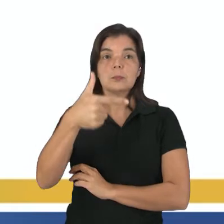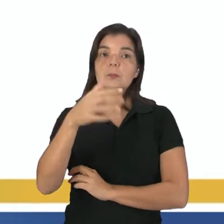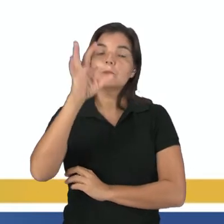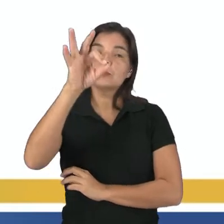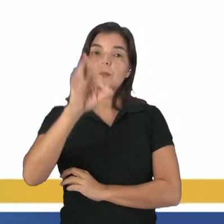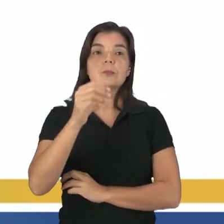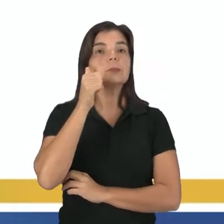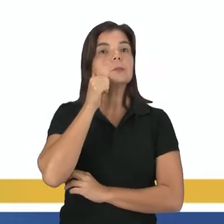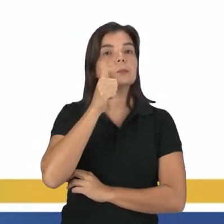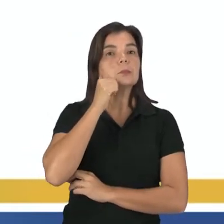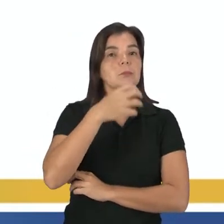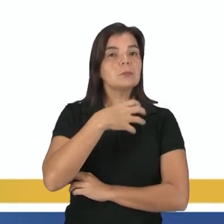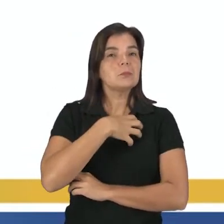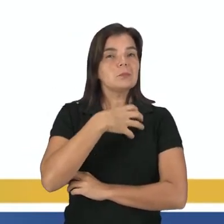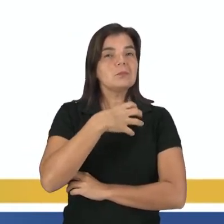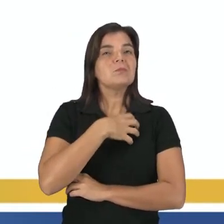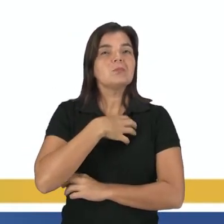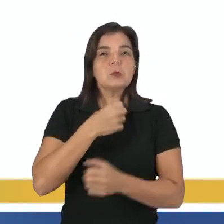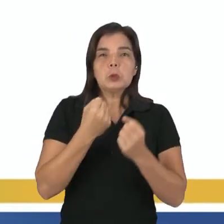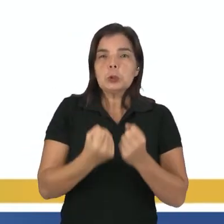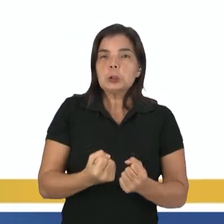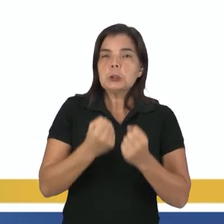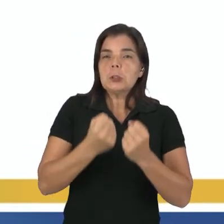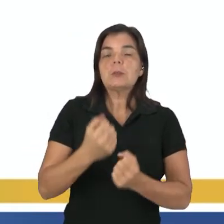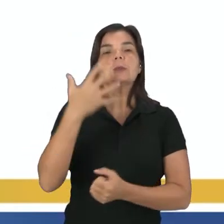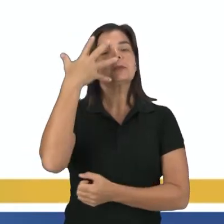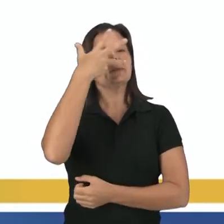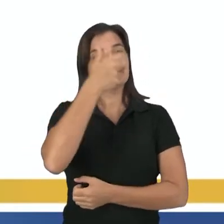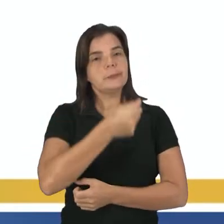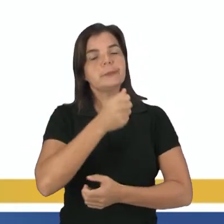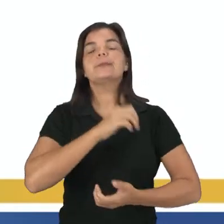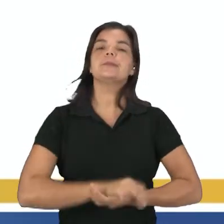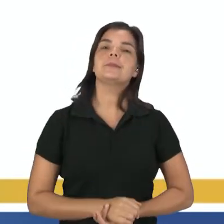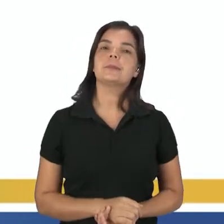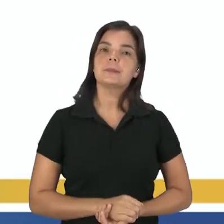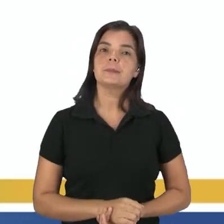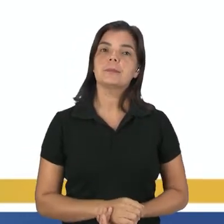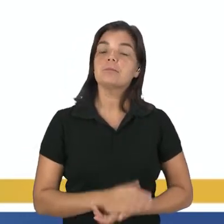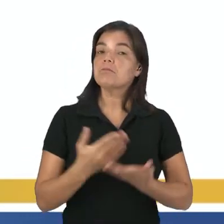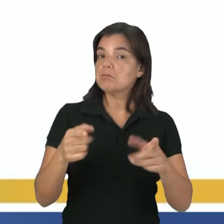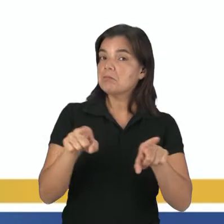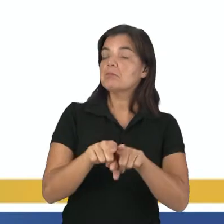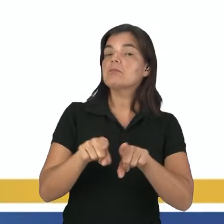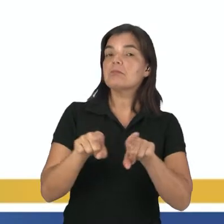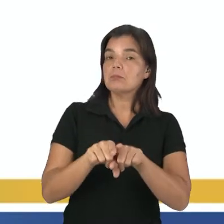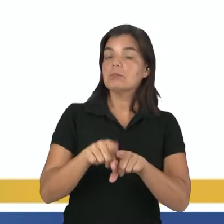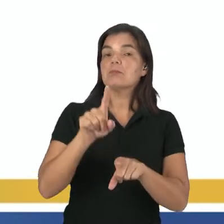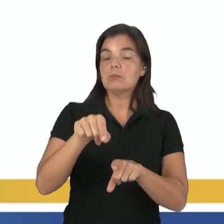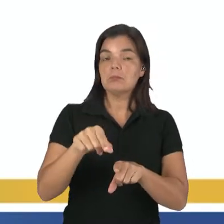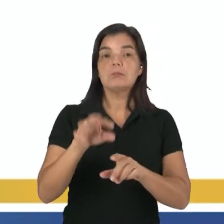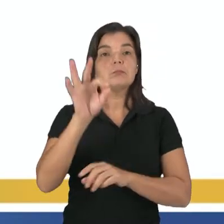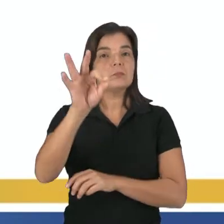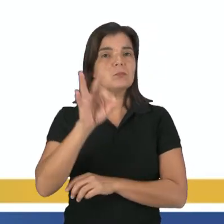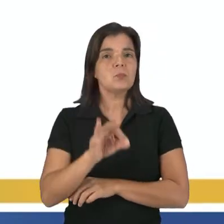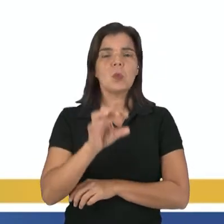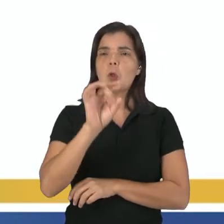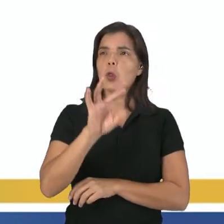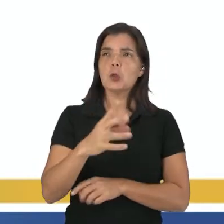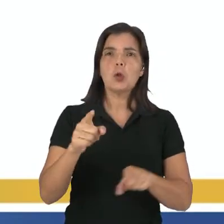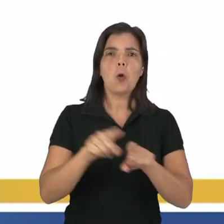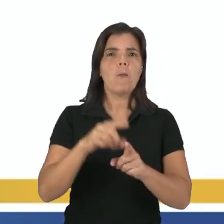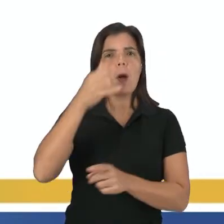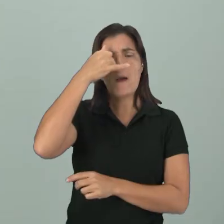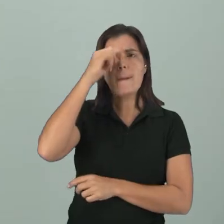que 72% das garotas sentem uma imensa pressão para serem bonitas. Também, gente, essa porcentagem não foi algo